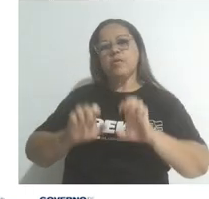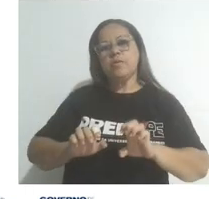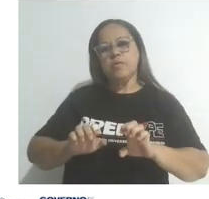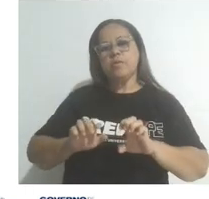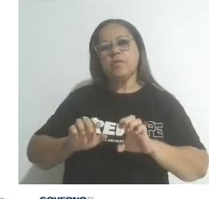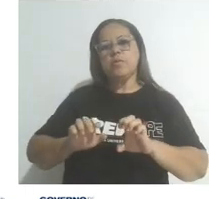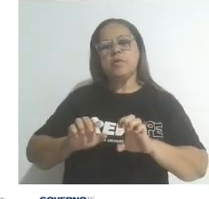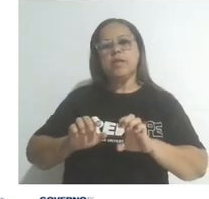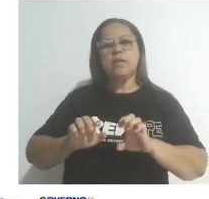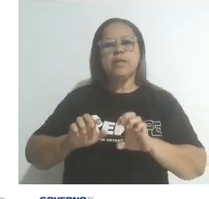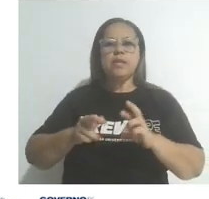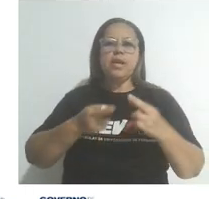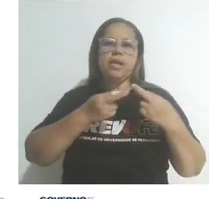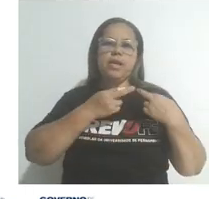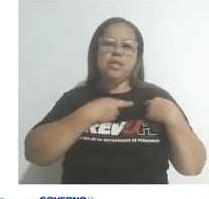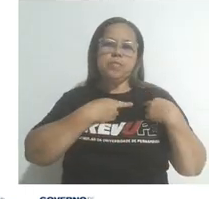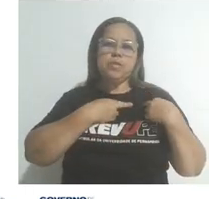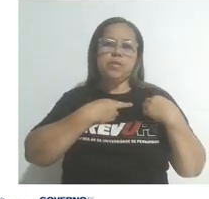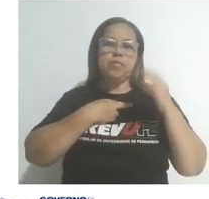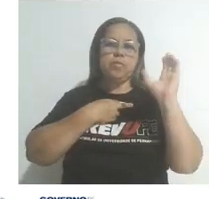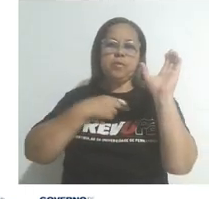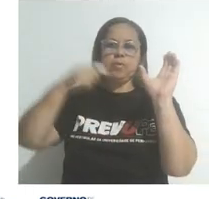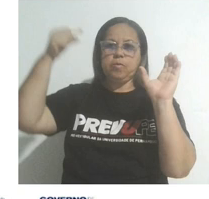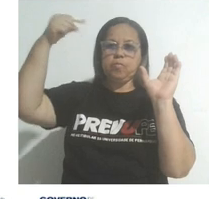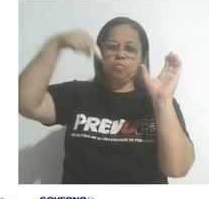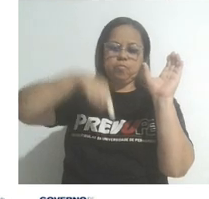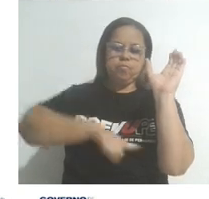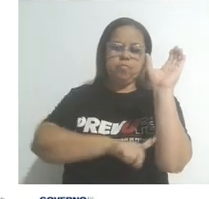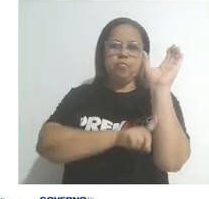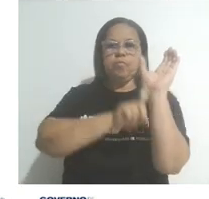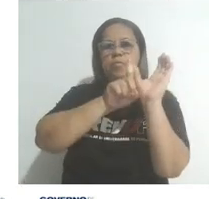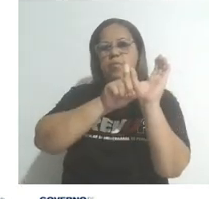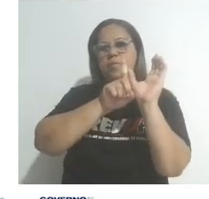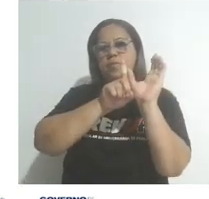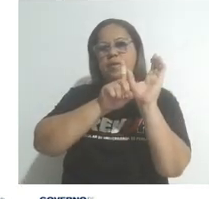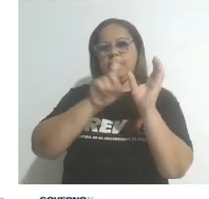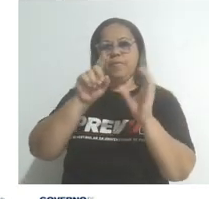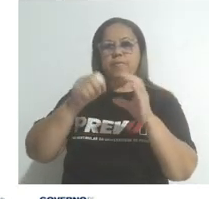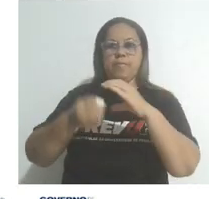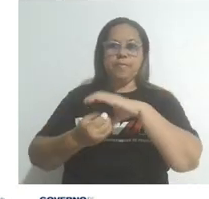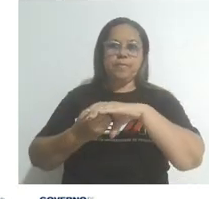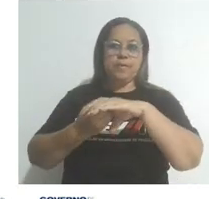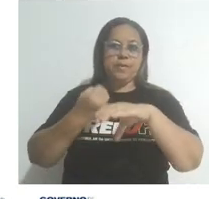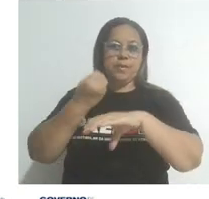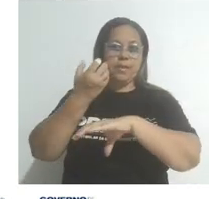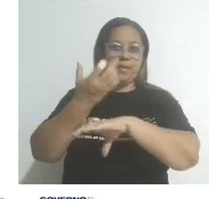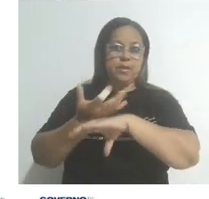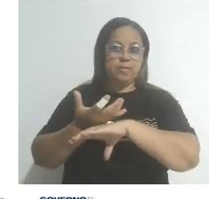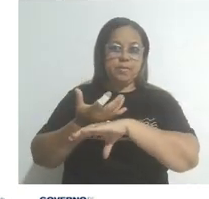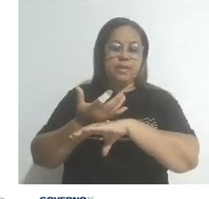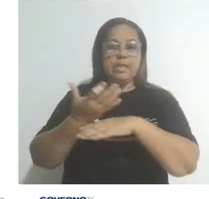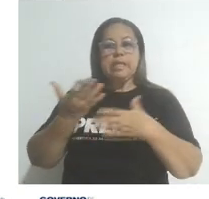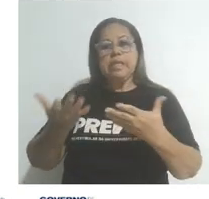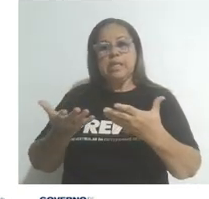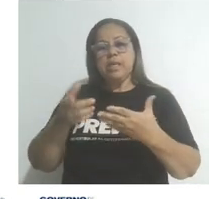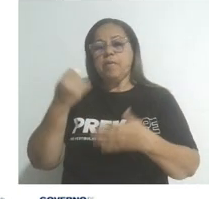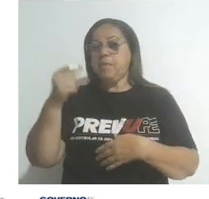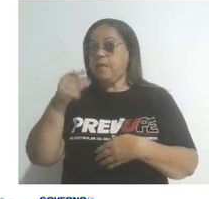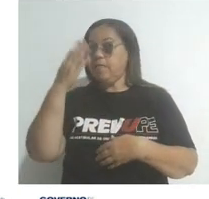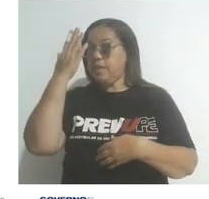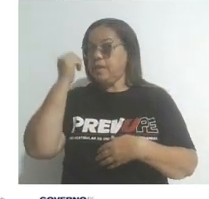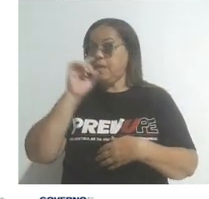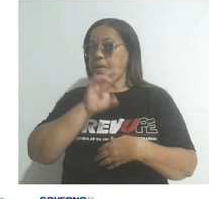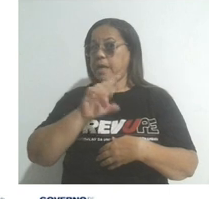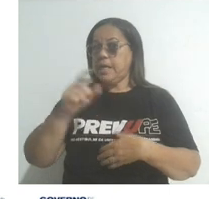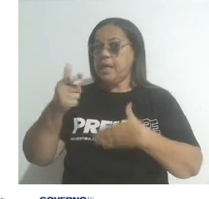celular que é responsável pela fotossíntese nas células vegetais, por exemplo. Então, pessoal, é interessante que vocês saibam cada função